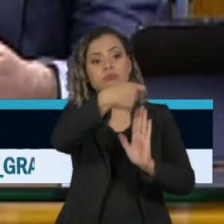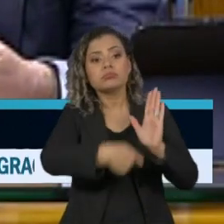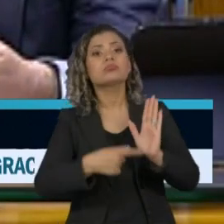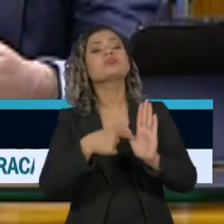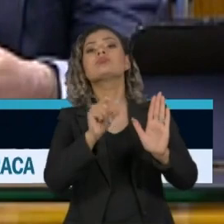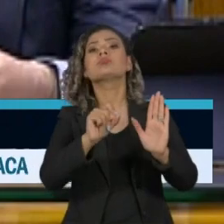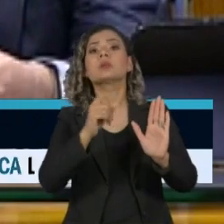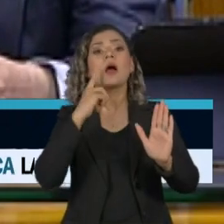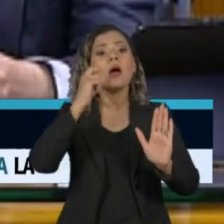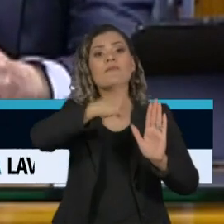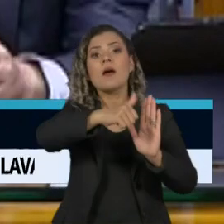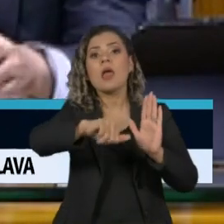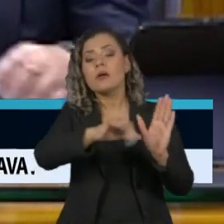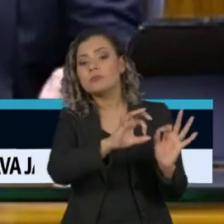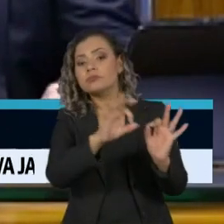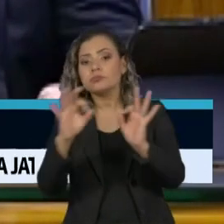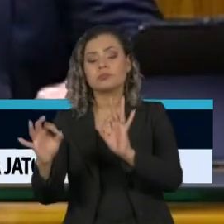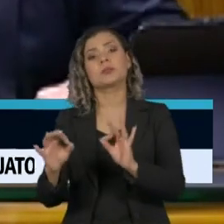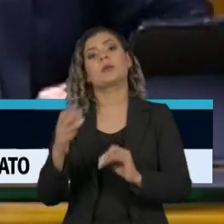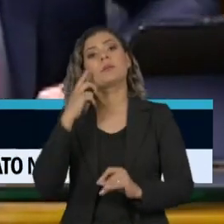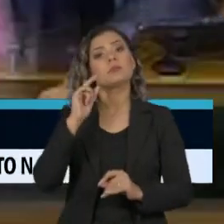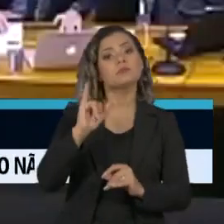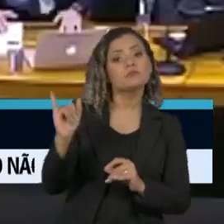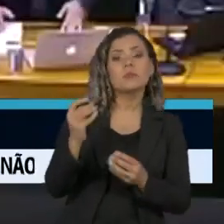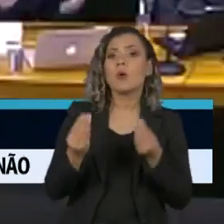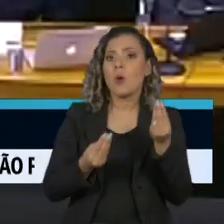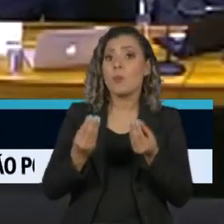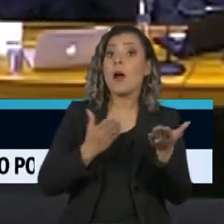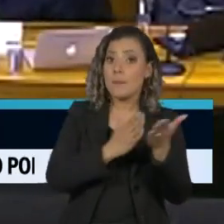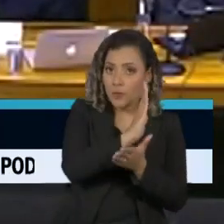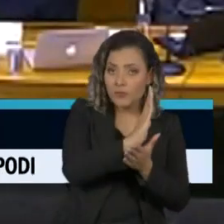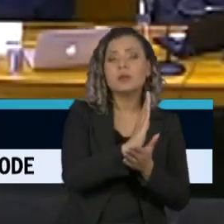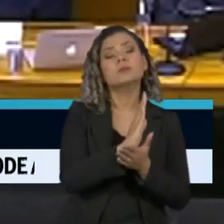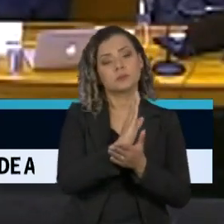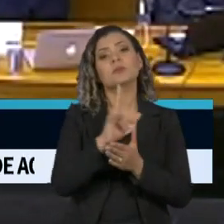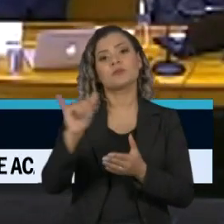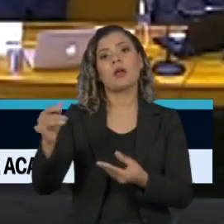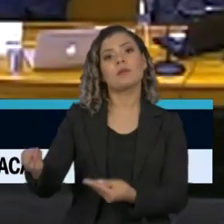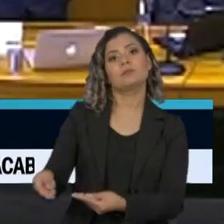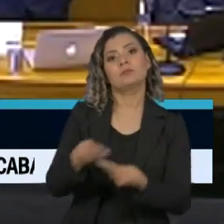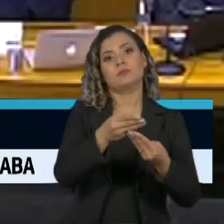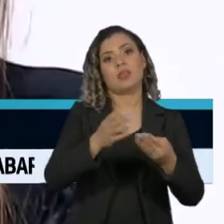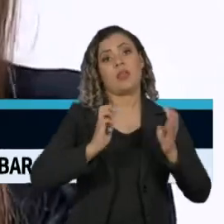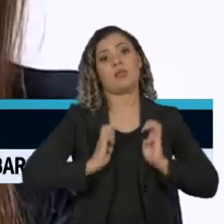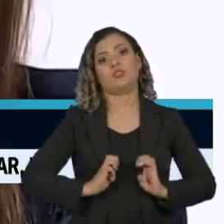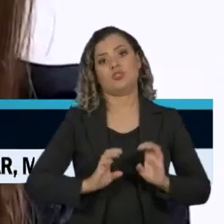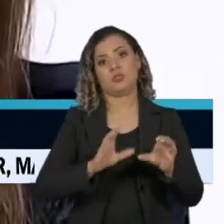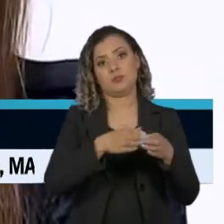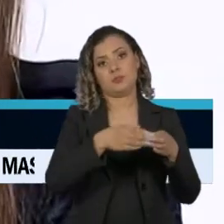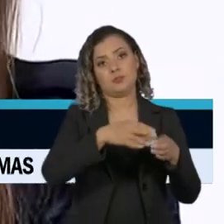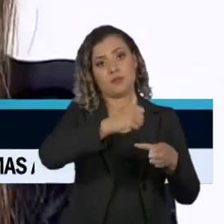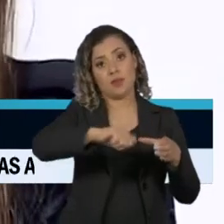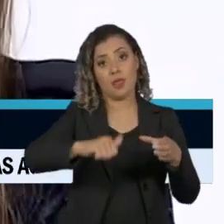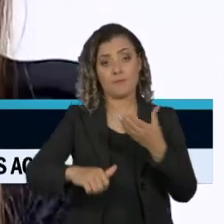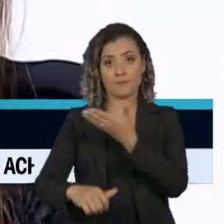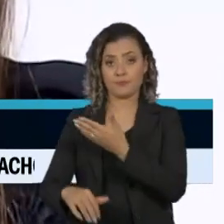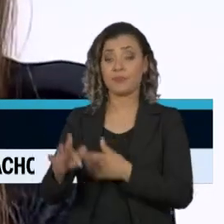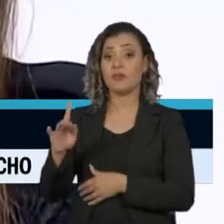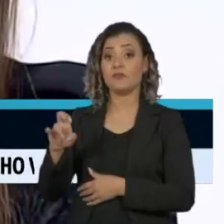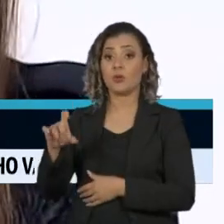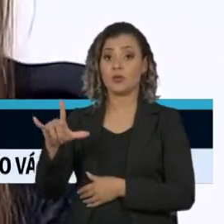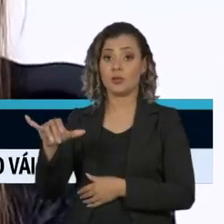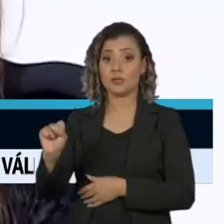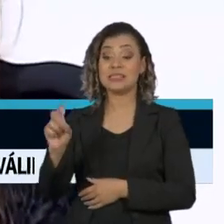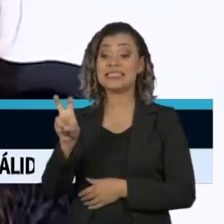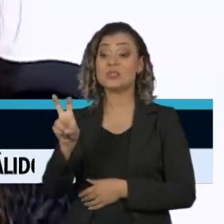relatório que será examinado pela mesa diretora se aprovado o caso vai para o conselho o amor deles terá